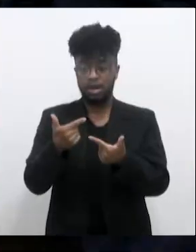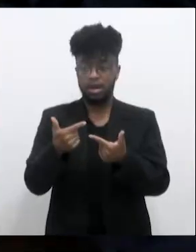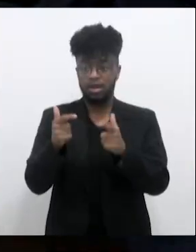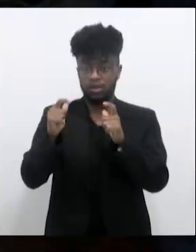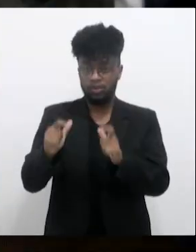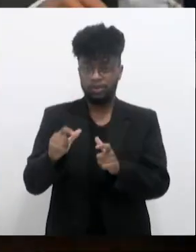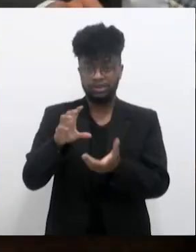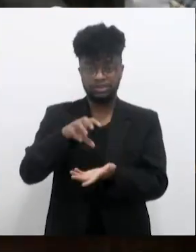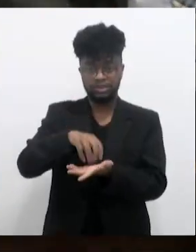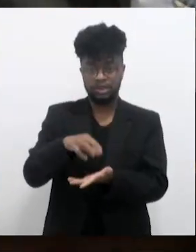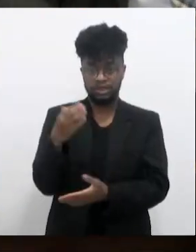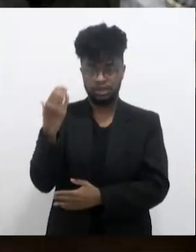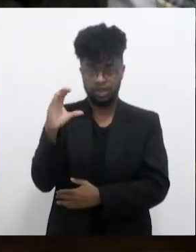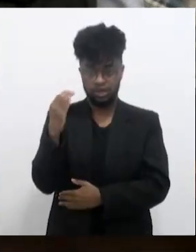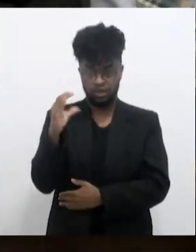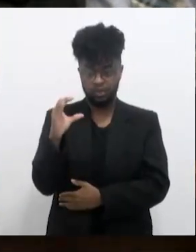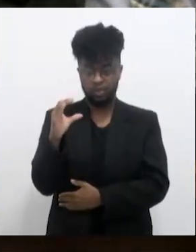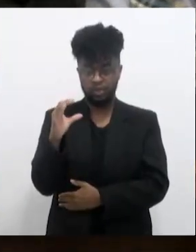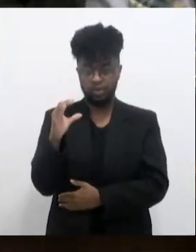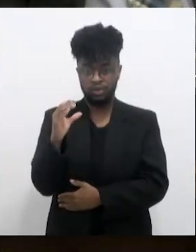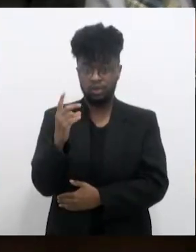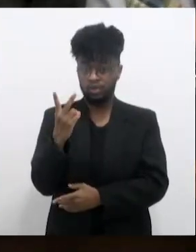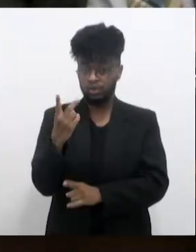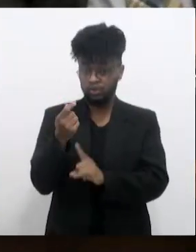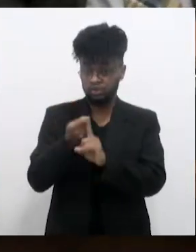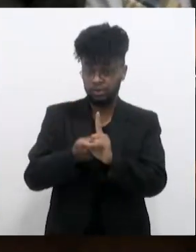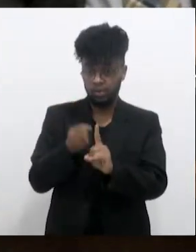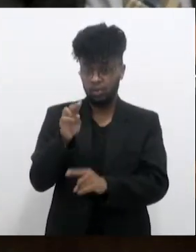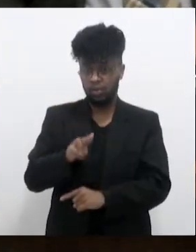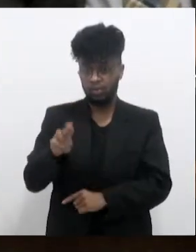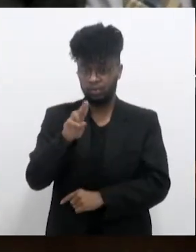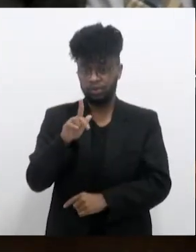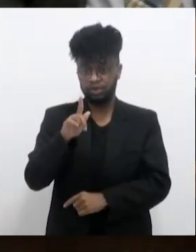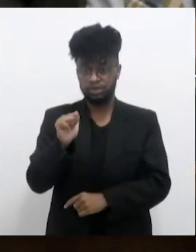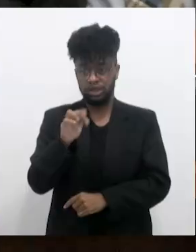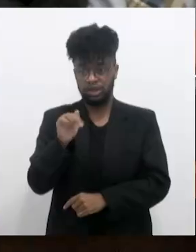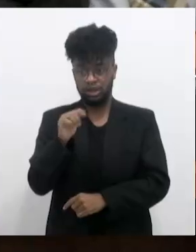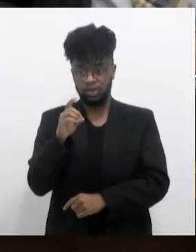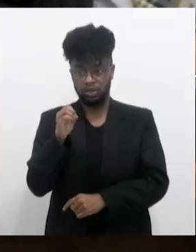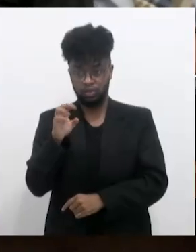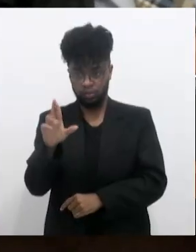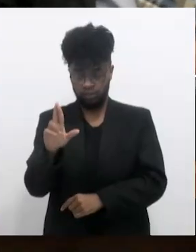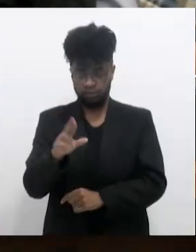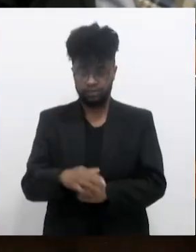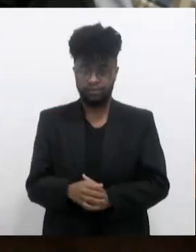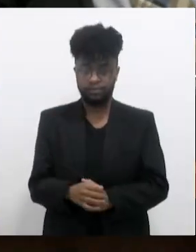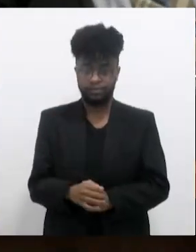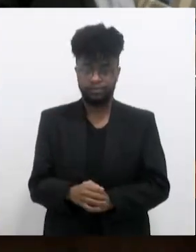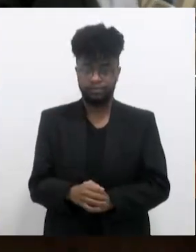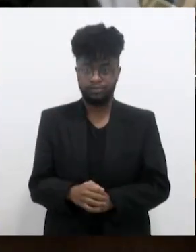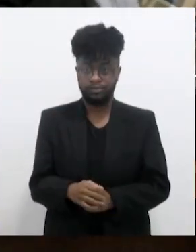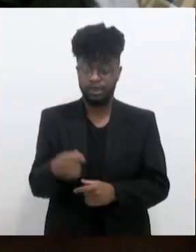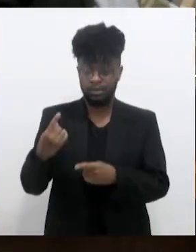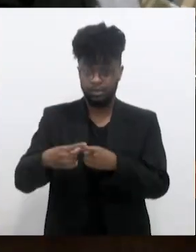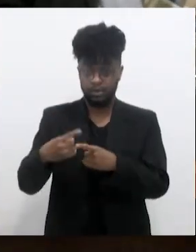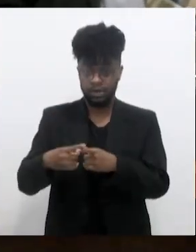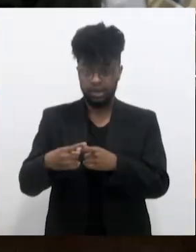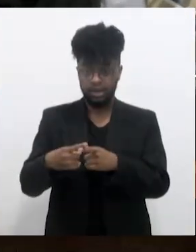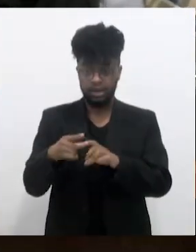centro de Niterói, que ficou por 2 meses utilizando um gerador a diesel. Porque a